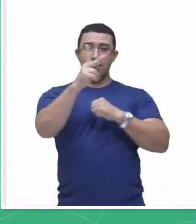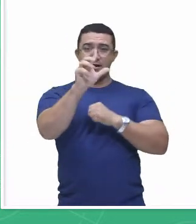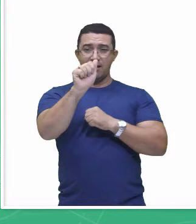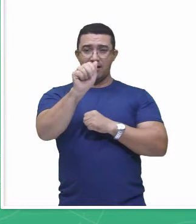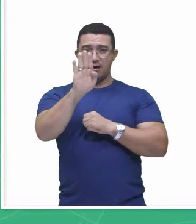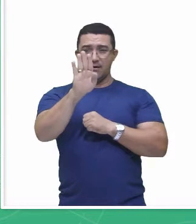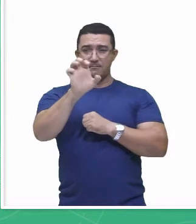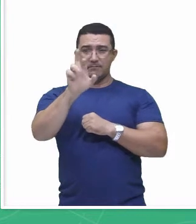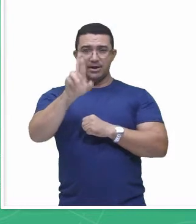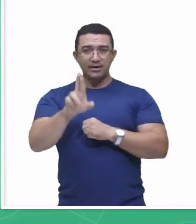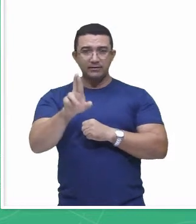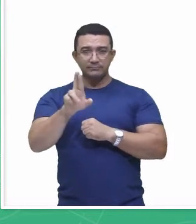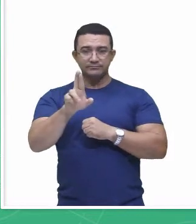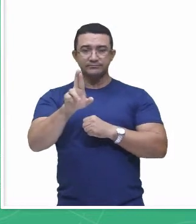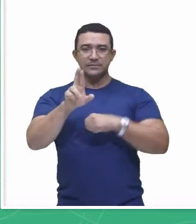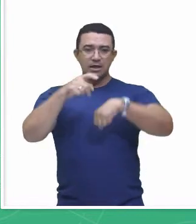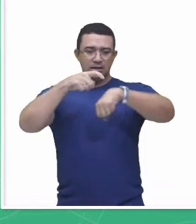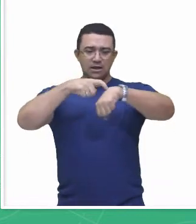do indicativo,